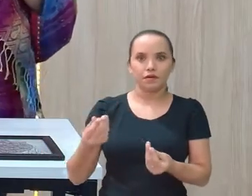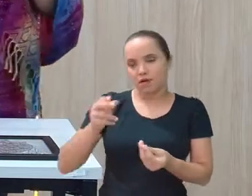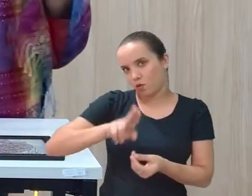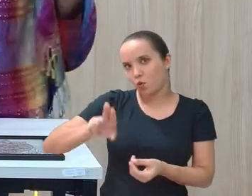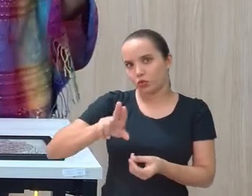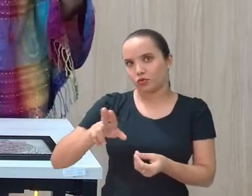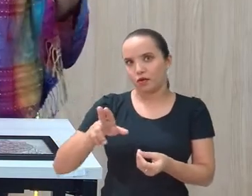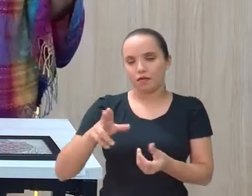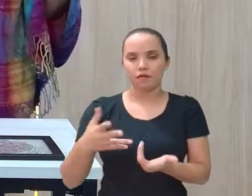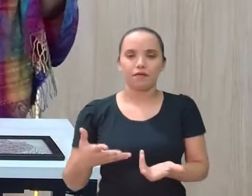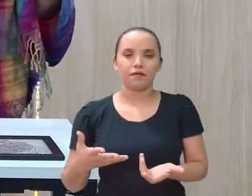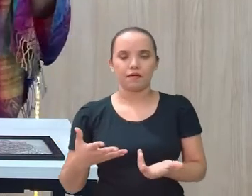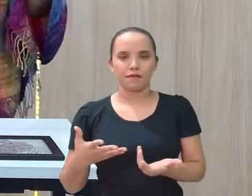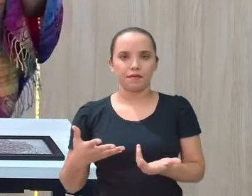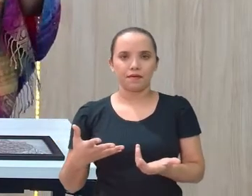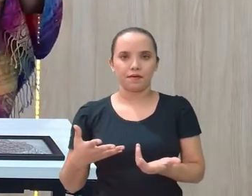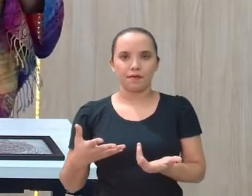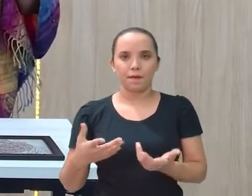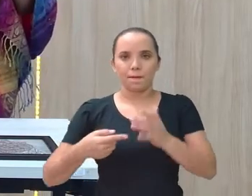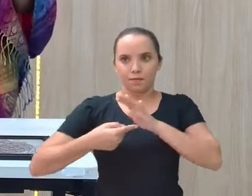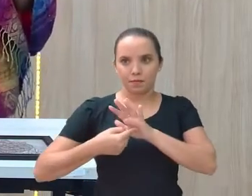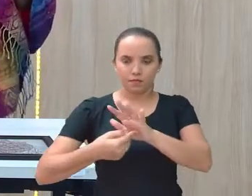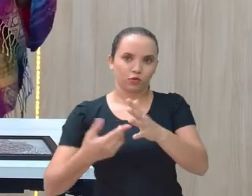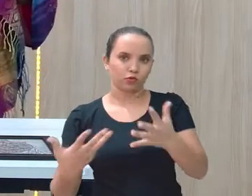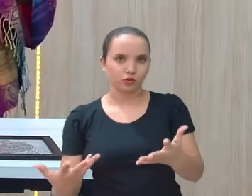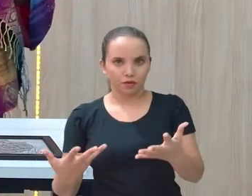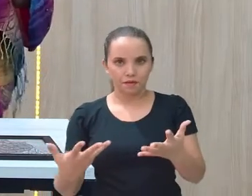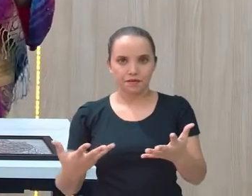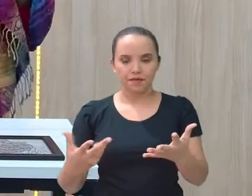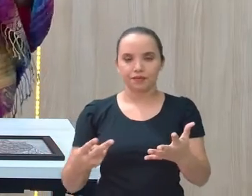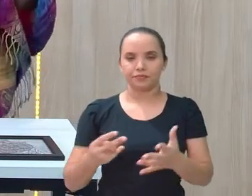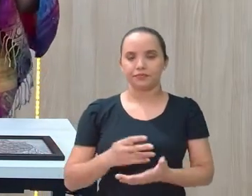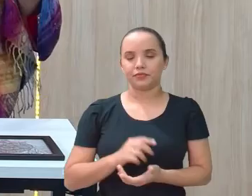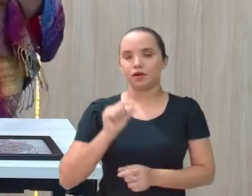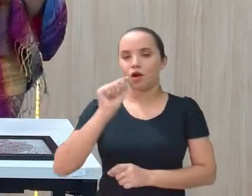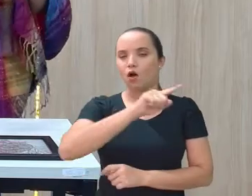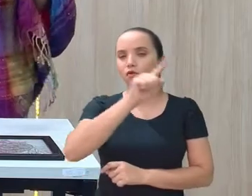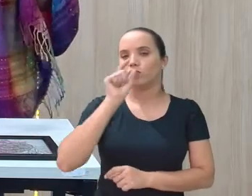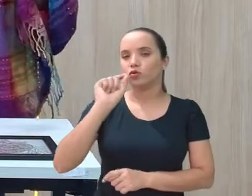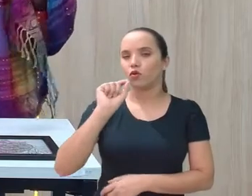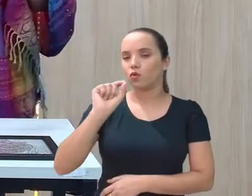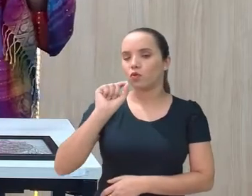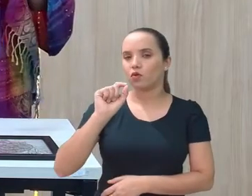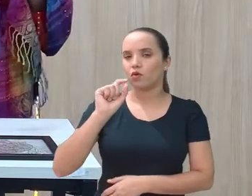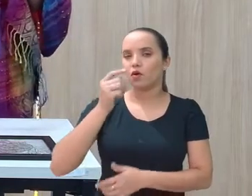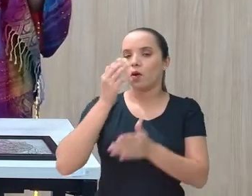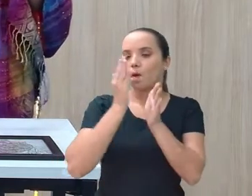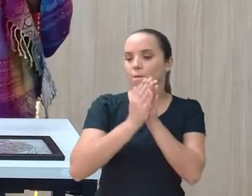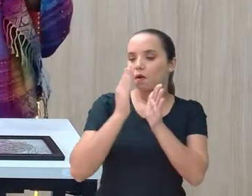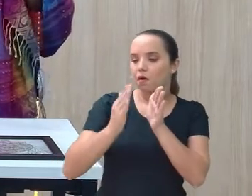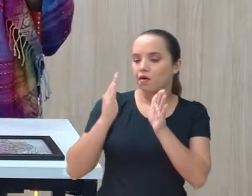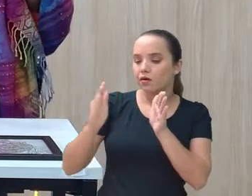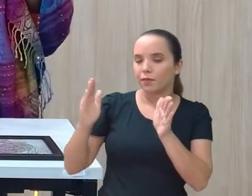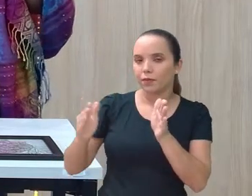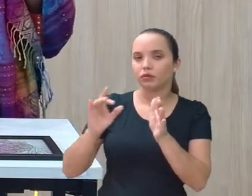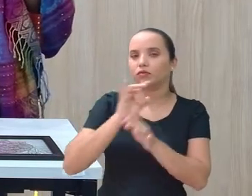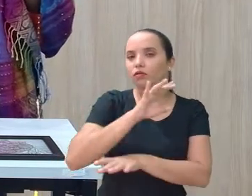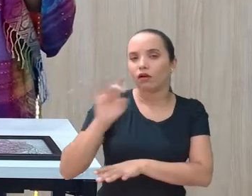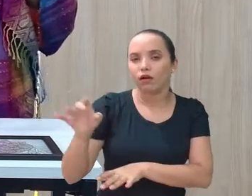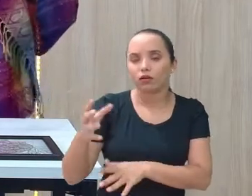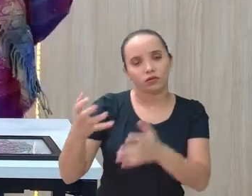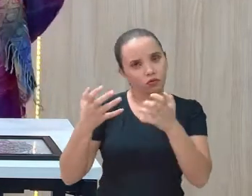sejam liberados a veiculação, para mostrar a vocês o passo a passo de cada uma como eu